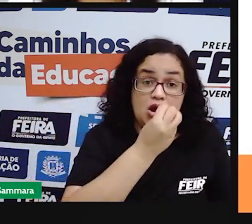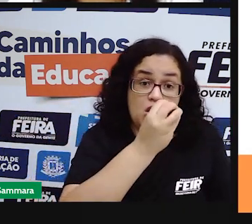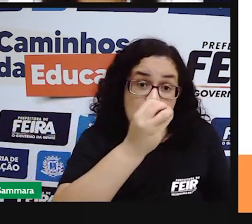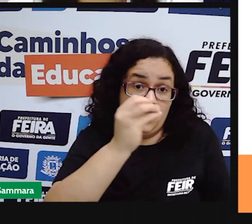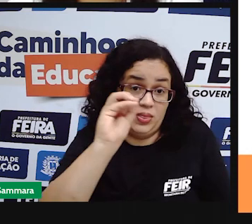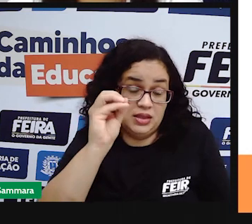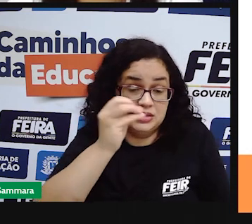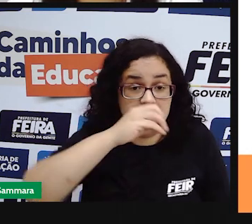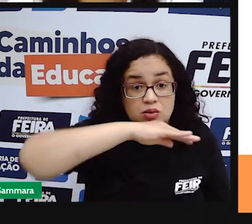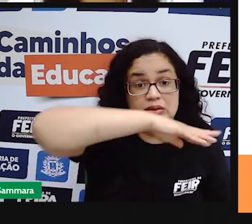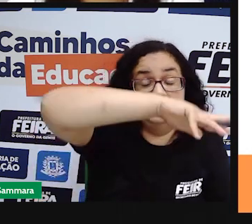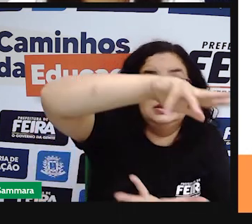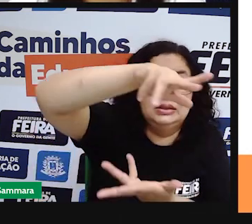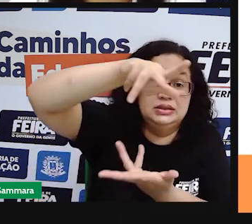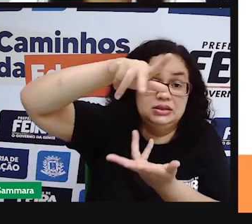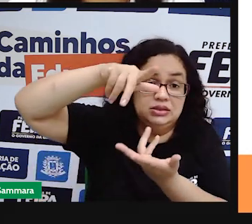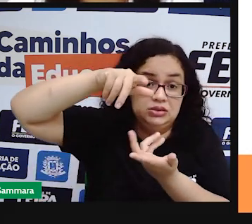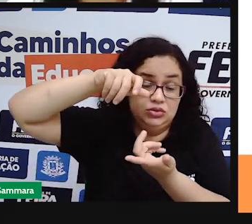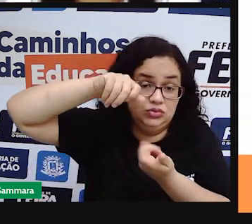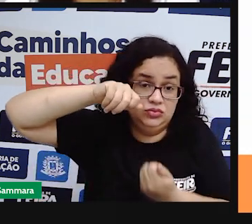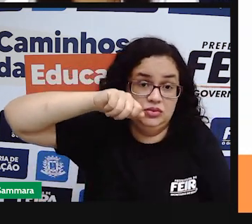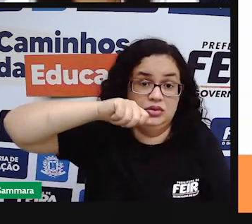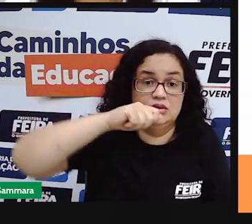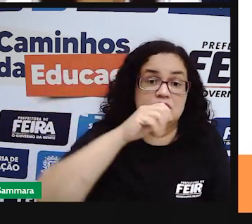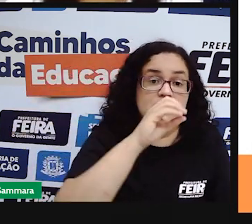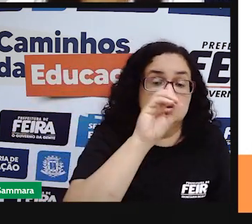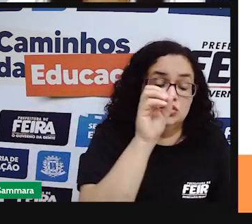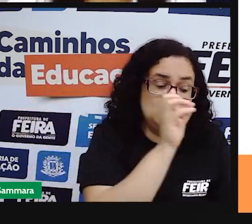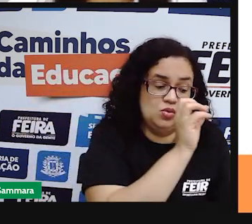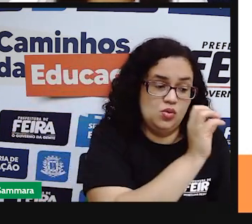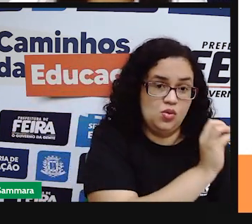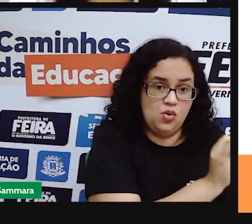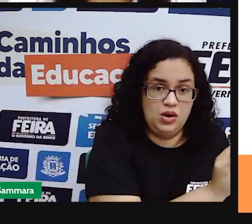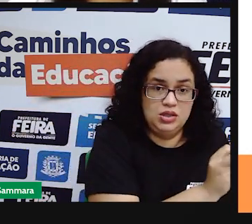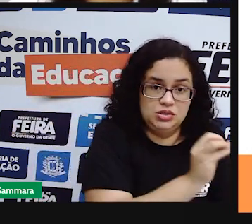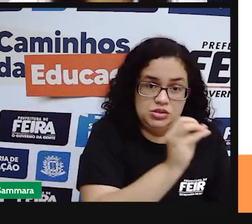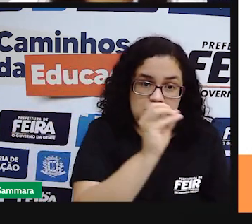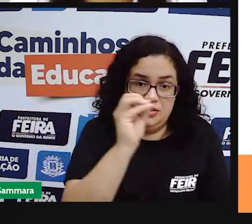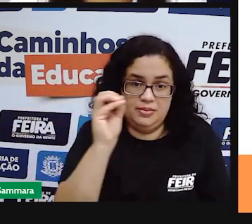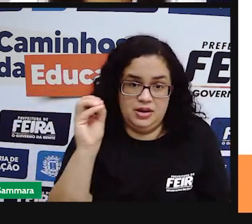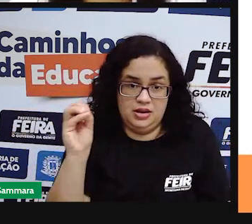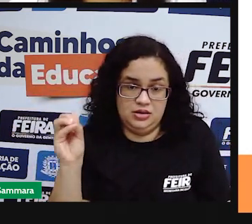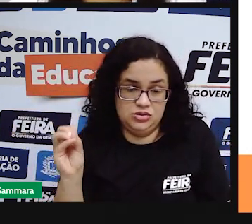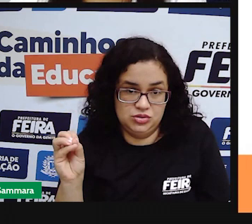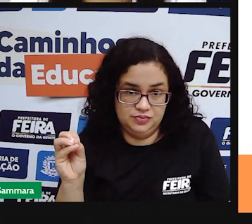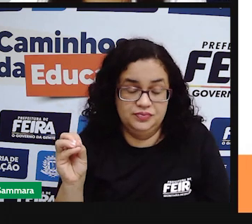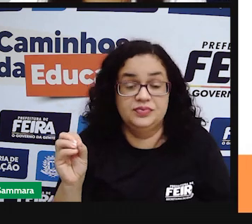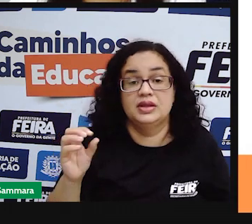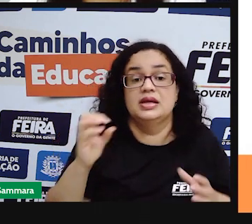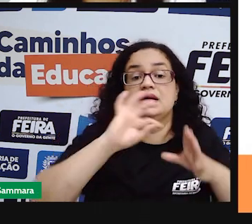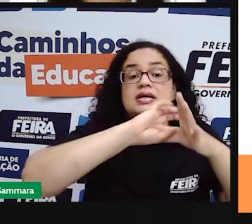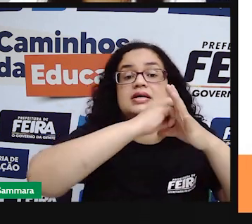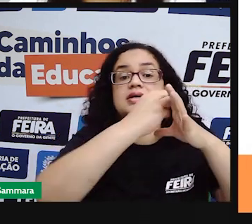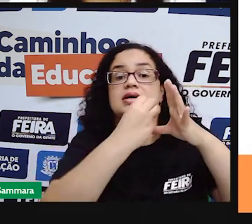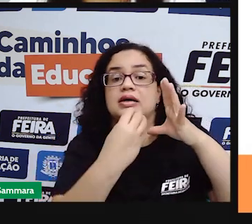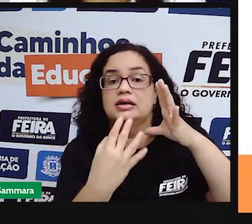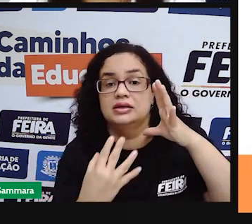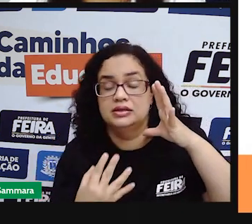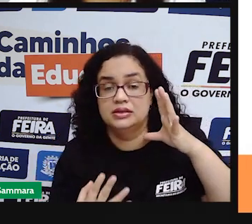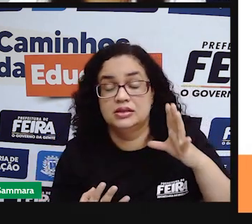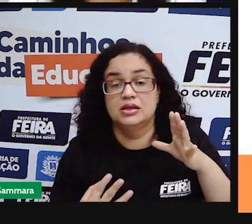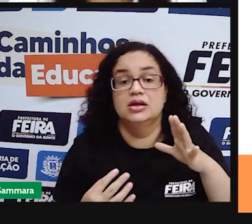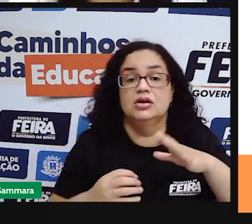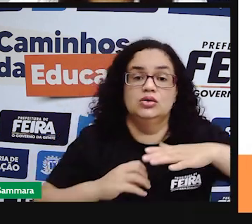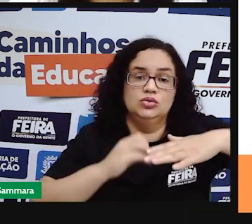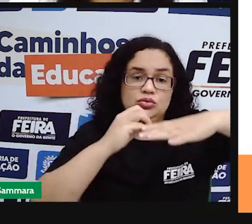terrestre ocorre no sentido anti-horário, de oeste para leste. Característica essa que explica o nascer do